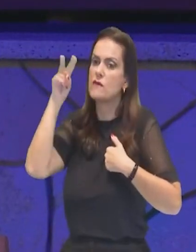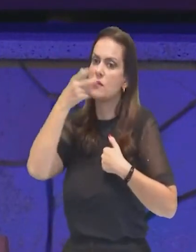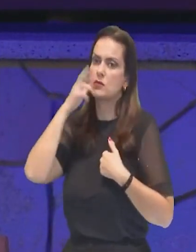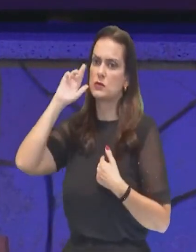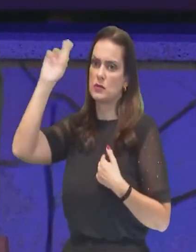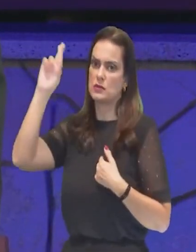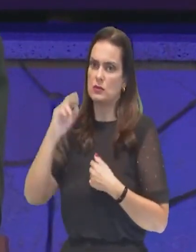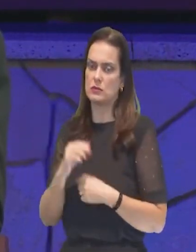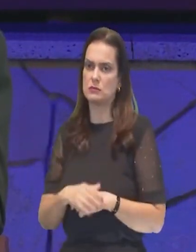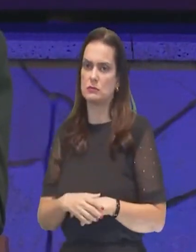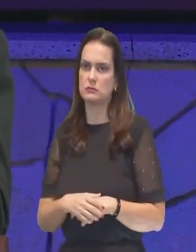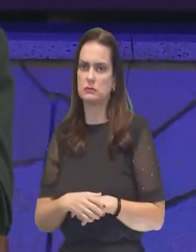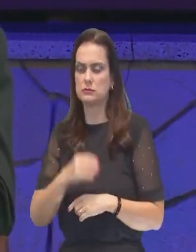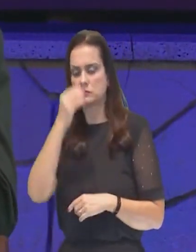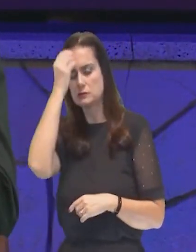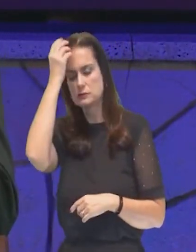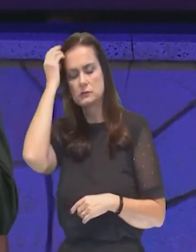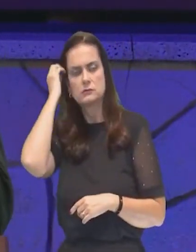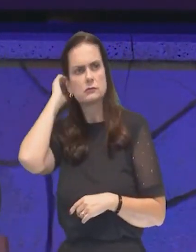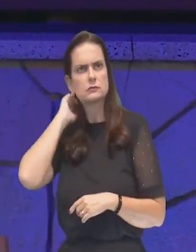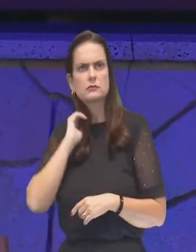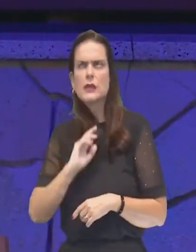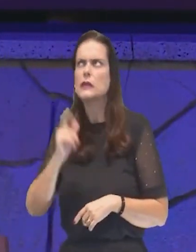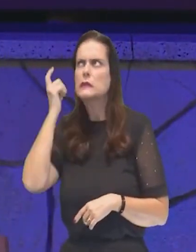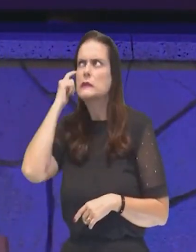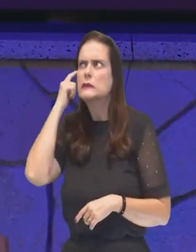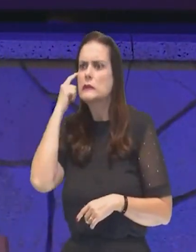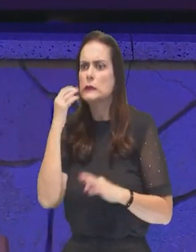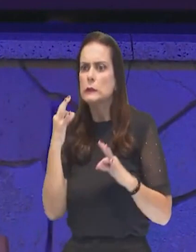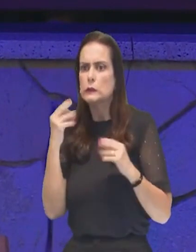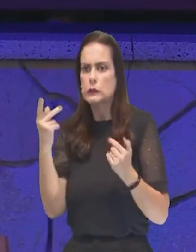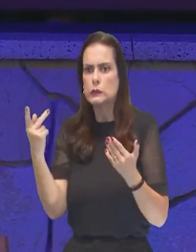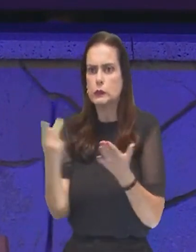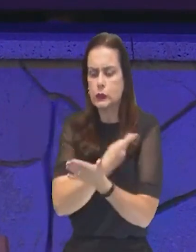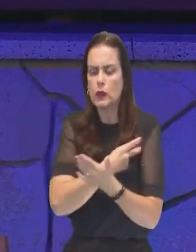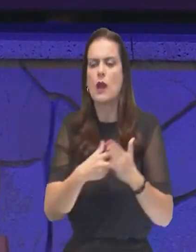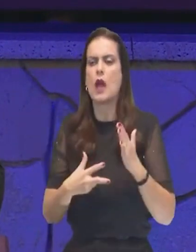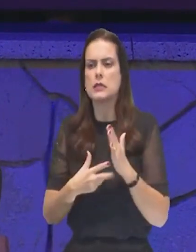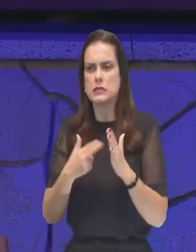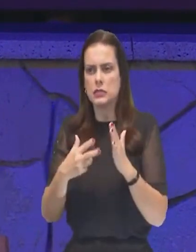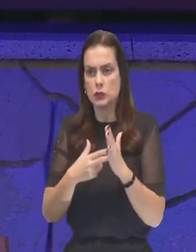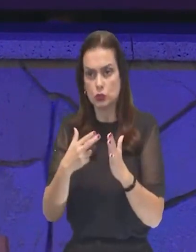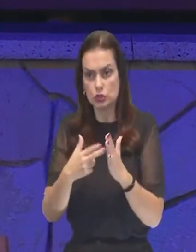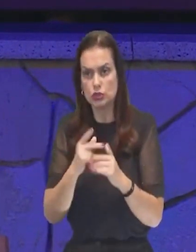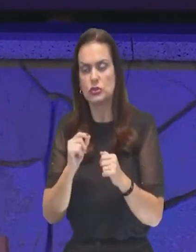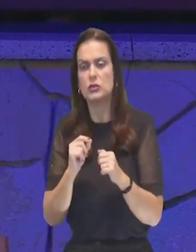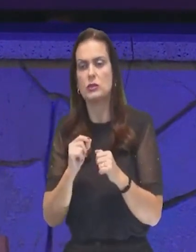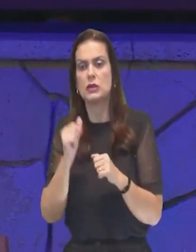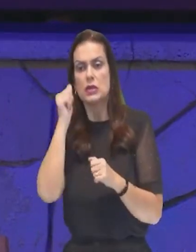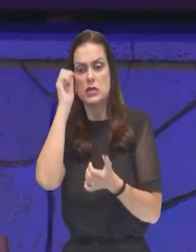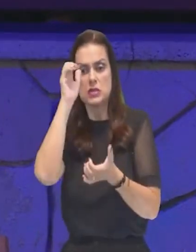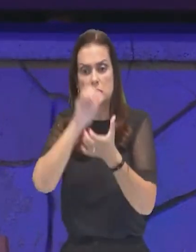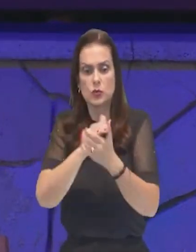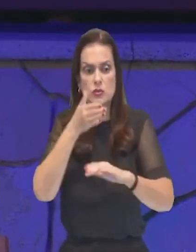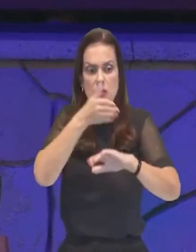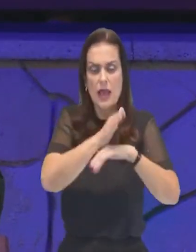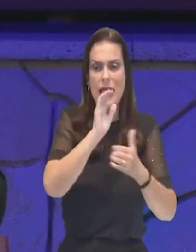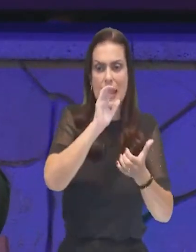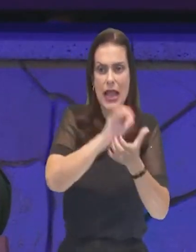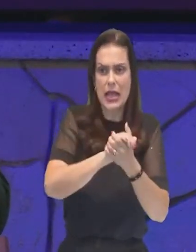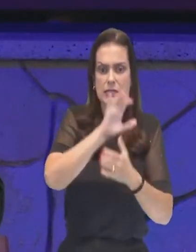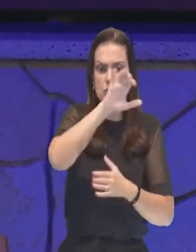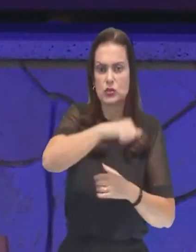E aí, imediatamente, todo o procedimento de cirurgia, Isane foi em casa para